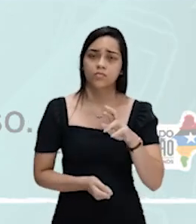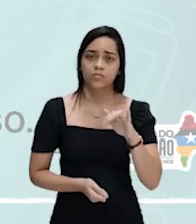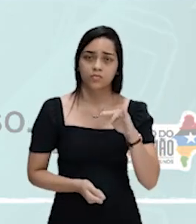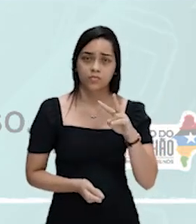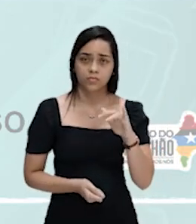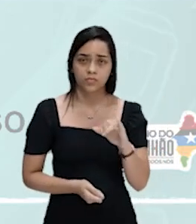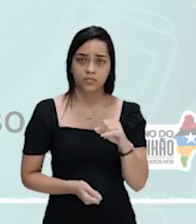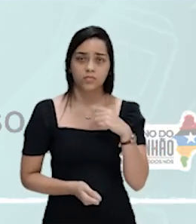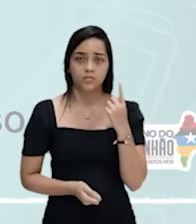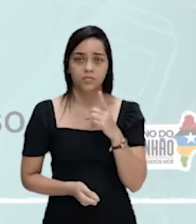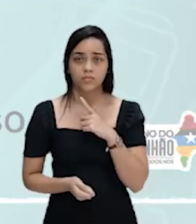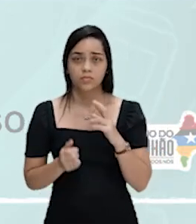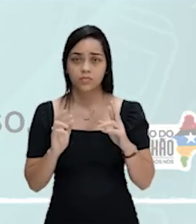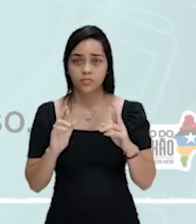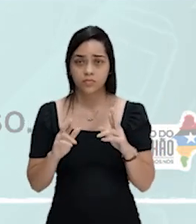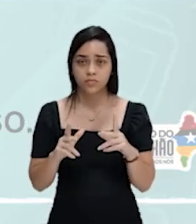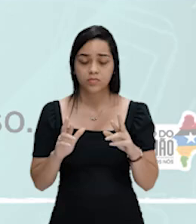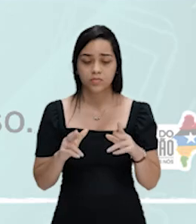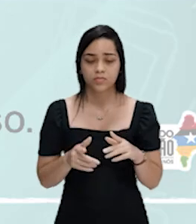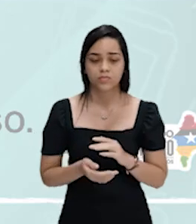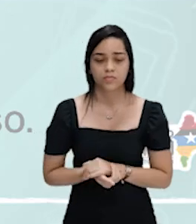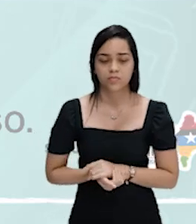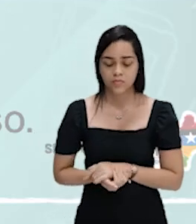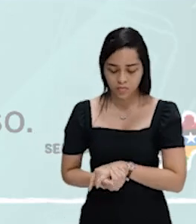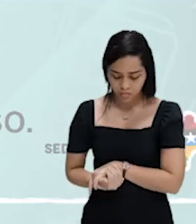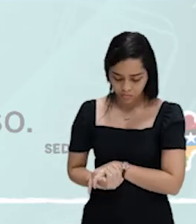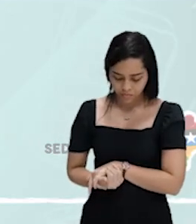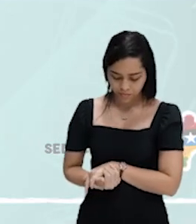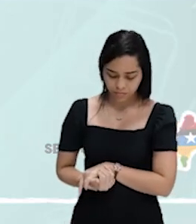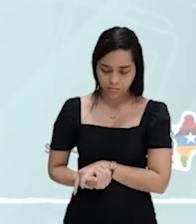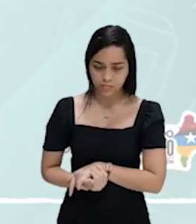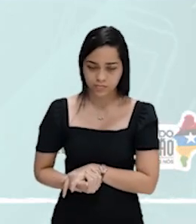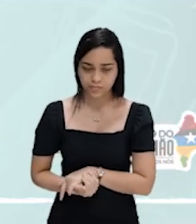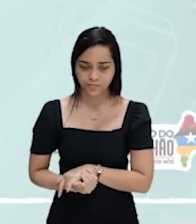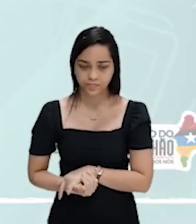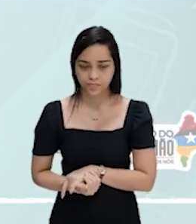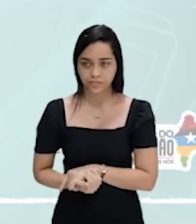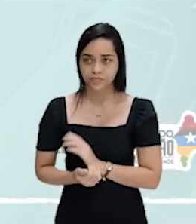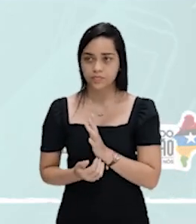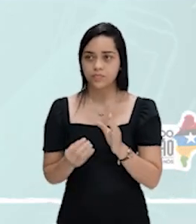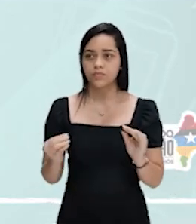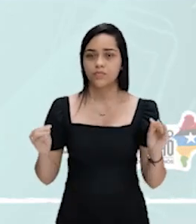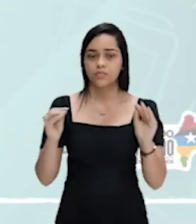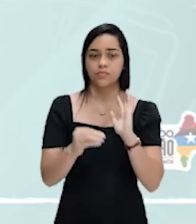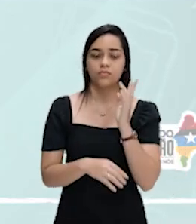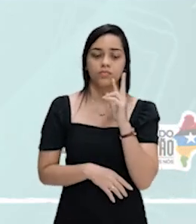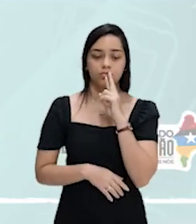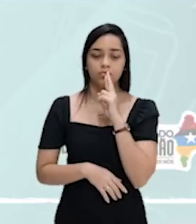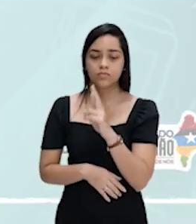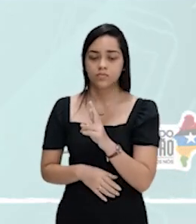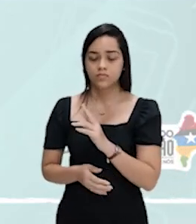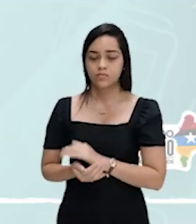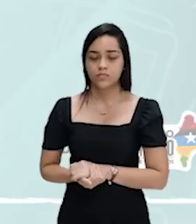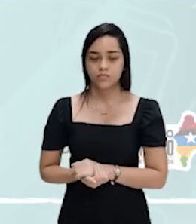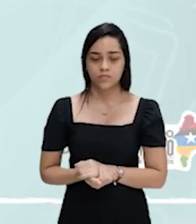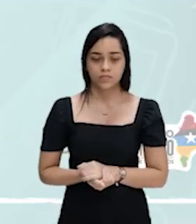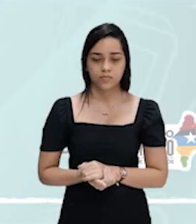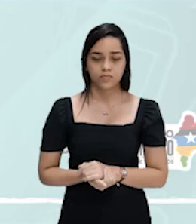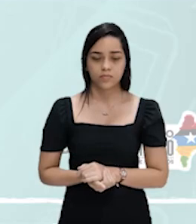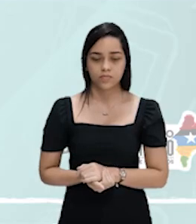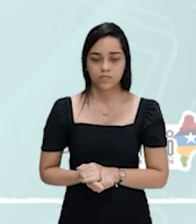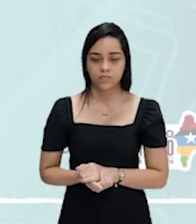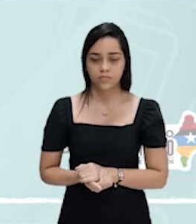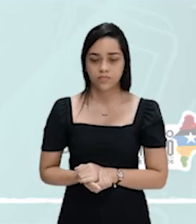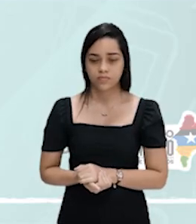restritivas é que a gente tem o inverso mas uma Eu já coloquei já com resposta os idosos que